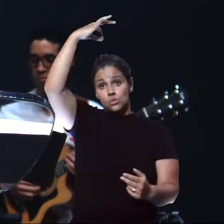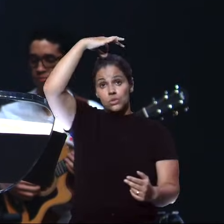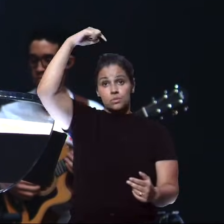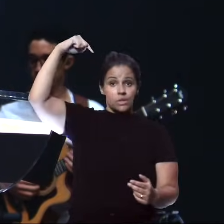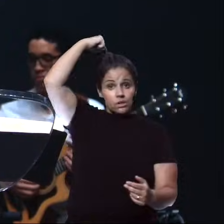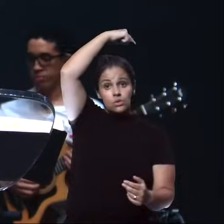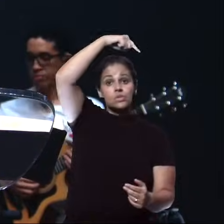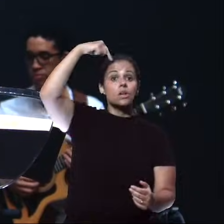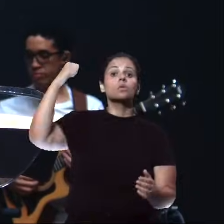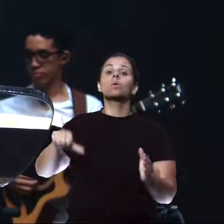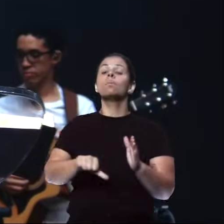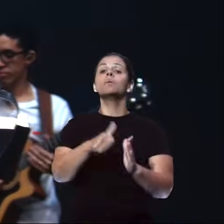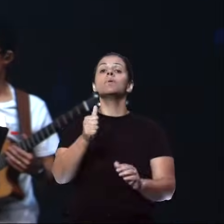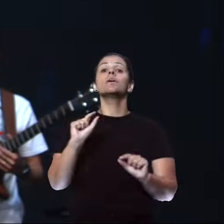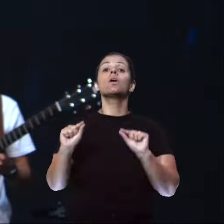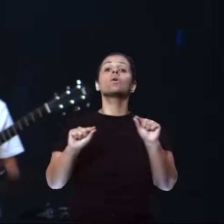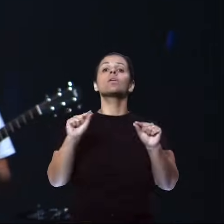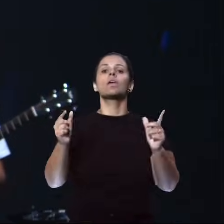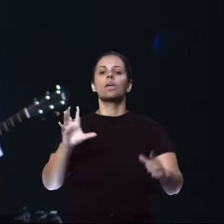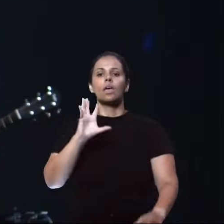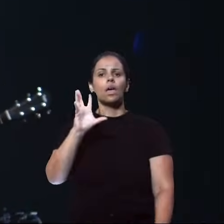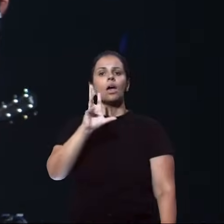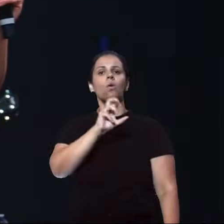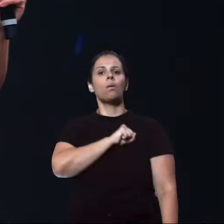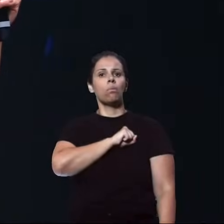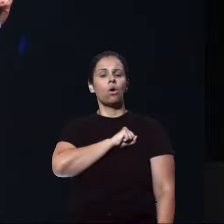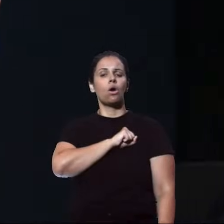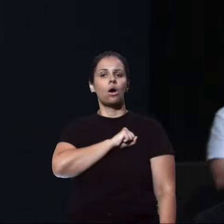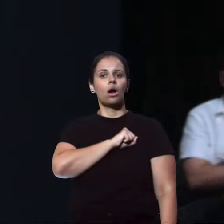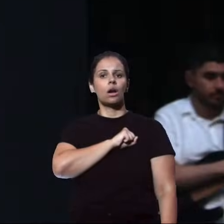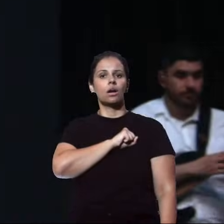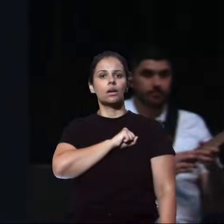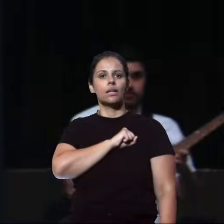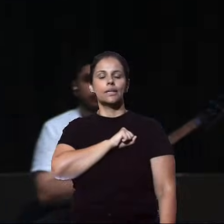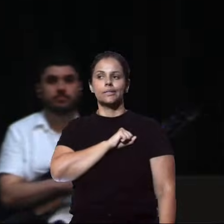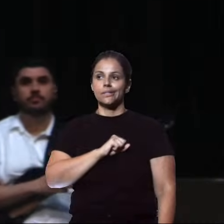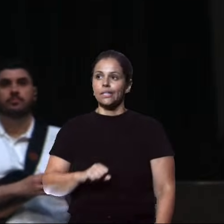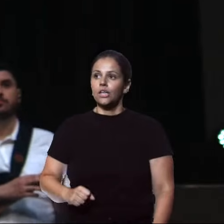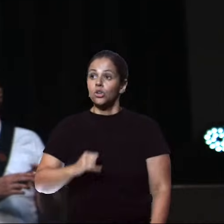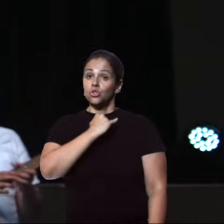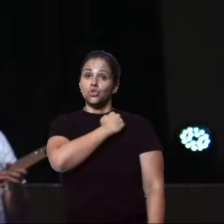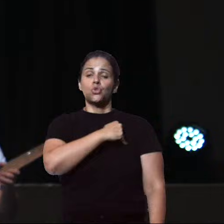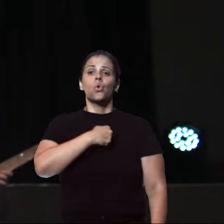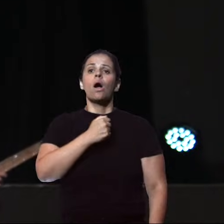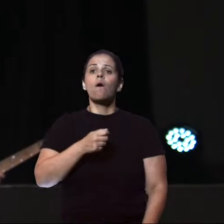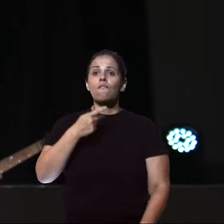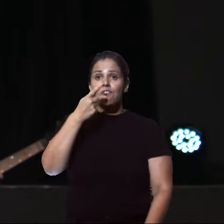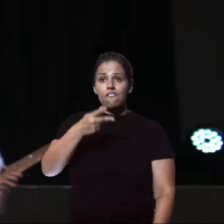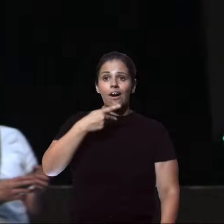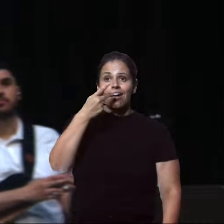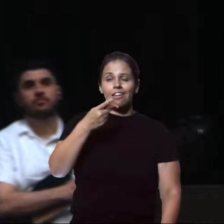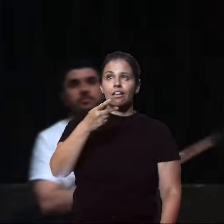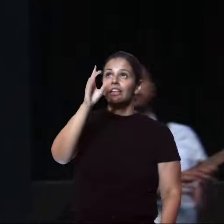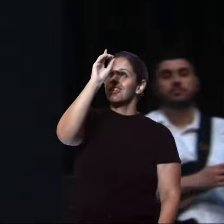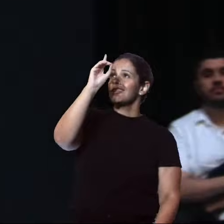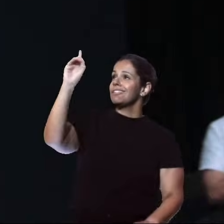sua primeira carta, 1 João 4,8, dizendo que quem não ama não conhece a Deus, pois Deus é amor.